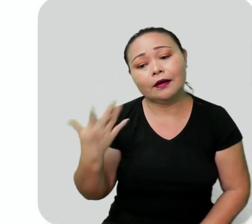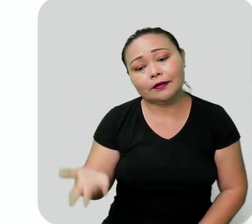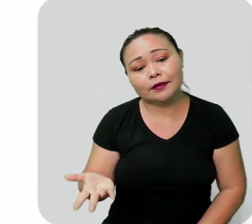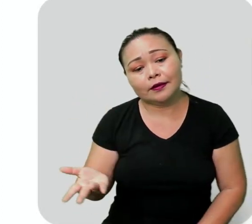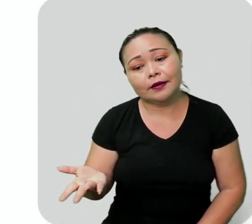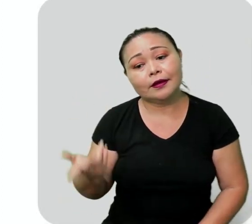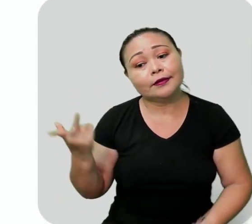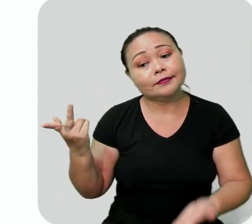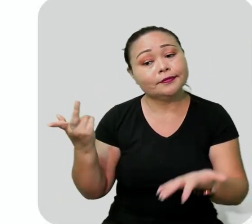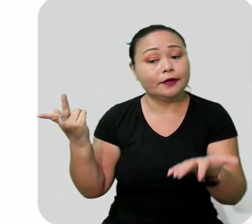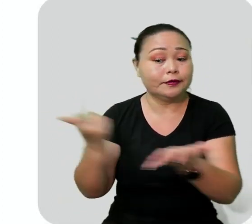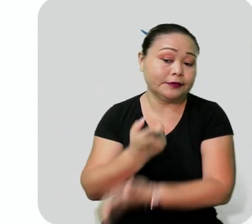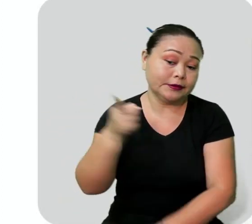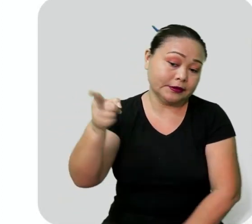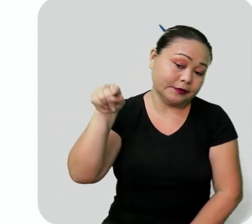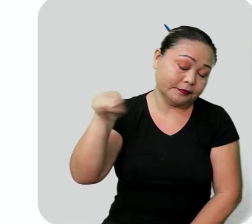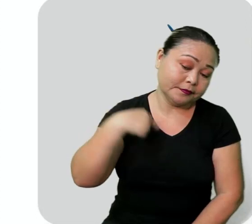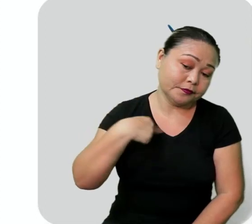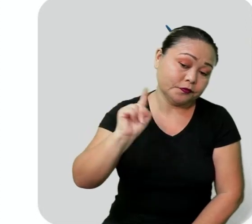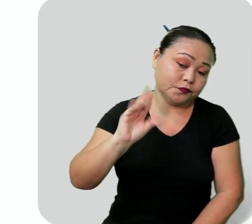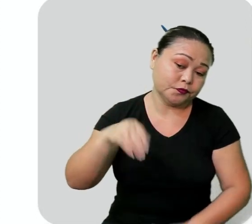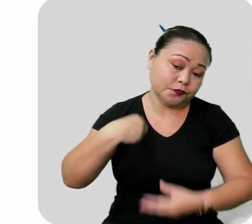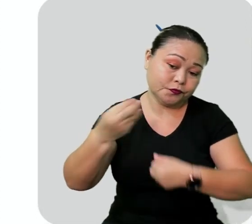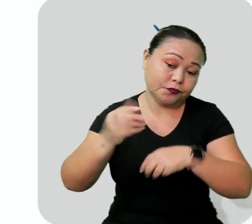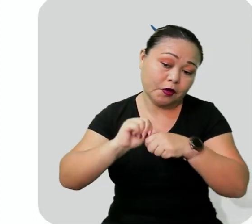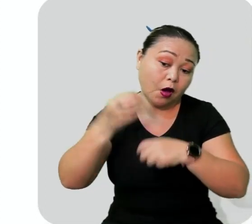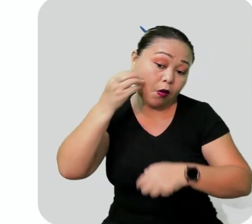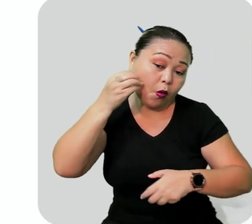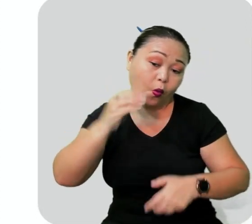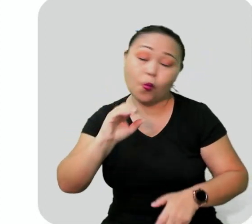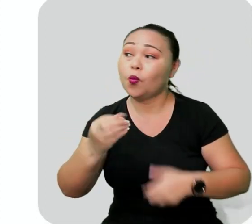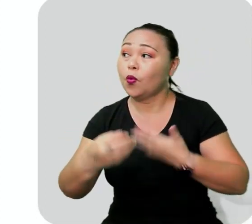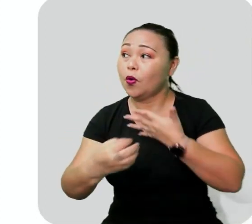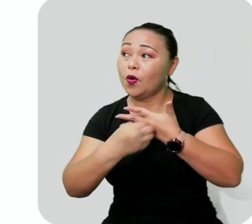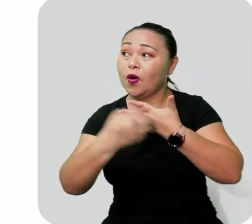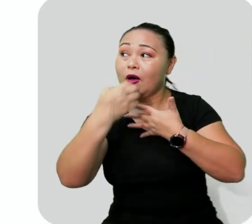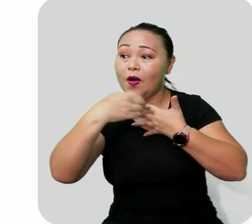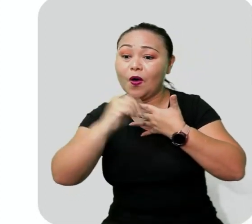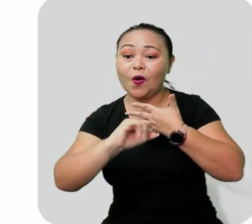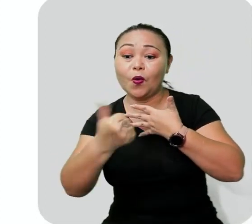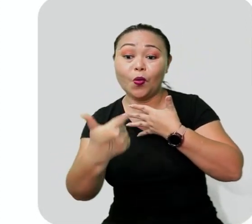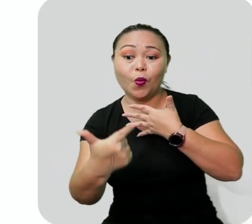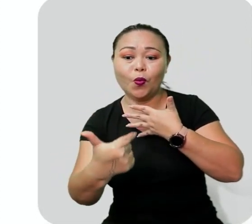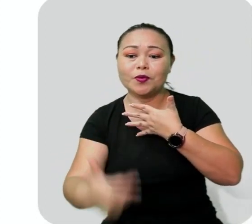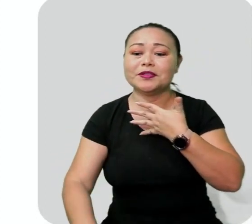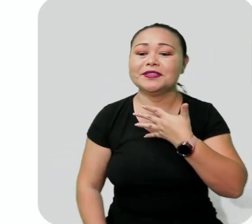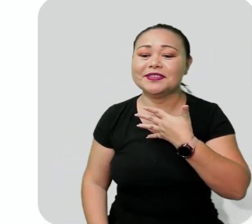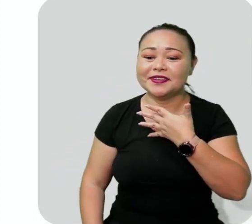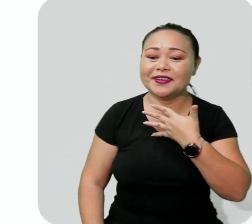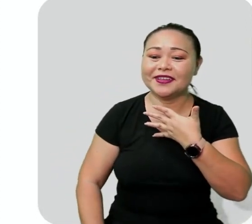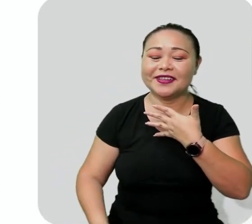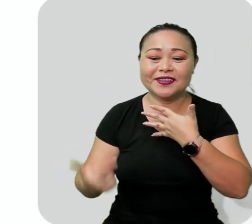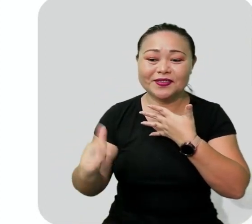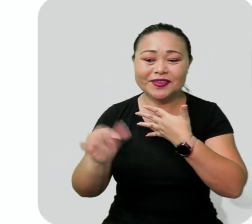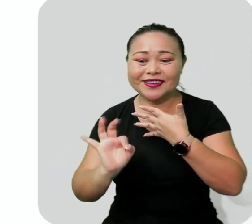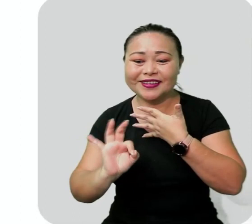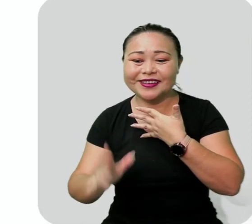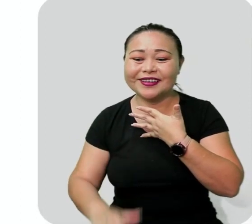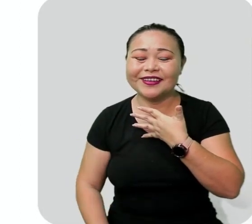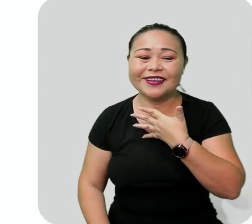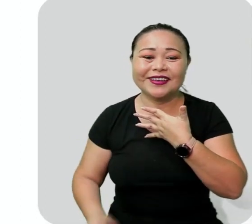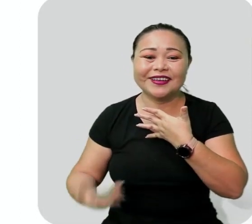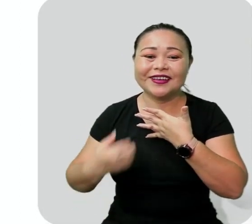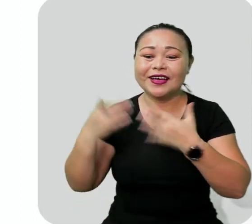Se errar essa daí, cara, tu não vai ganhar o iPhone 12. Não é isso? Vai ter um iPhone 12? Não, né?